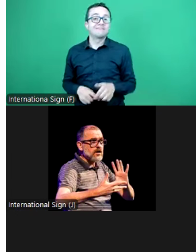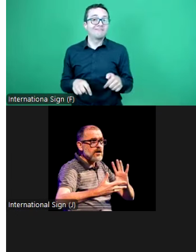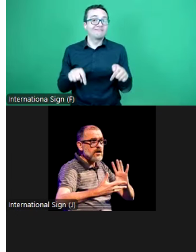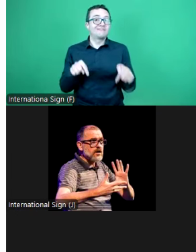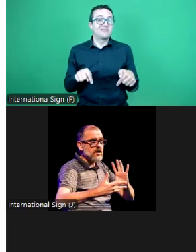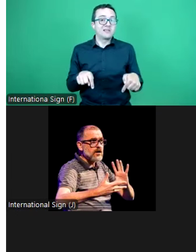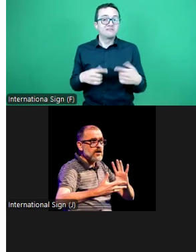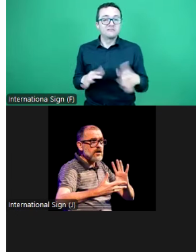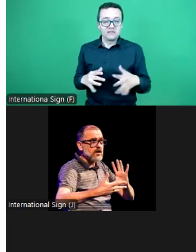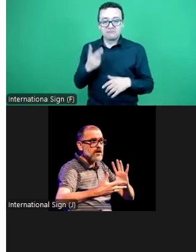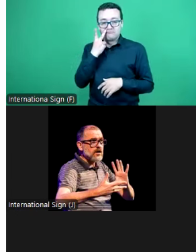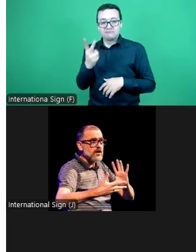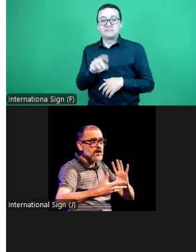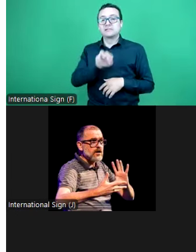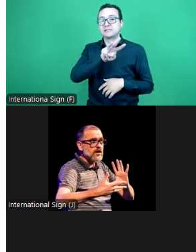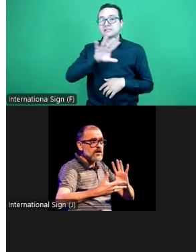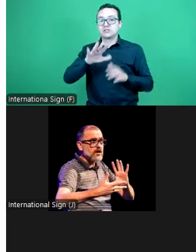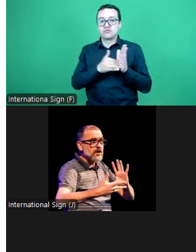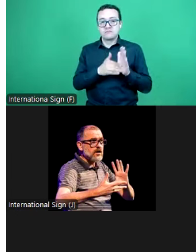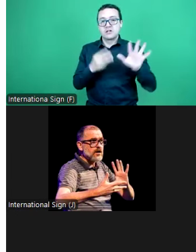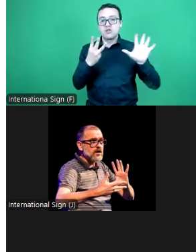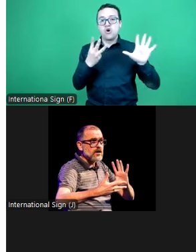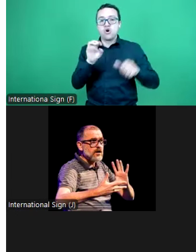E agora temos